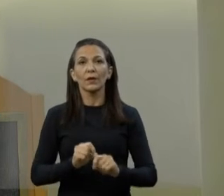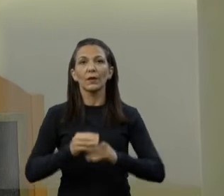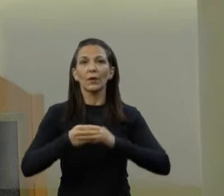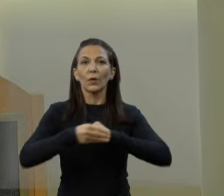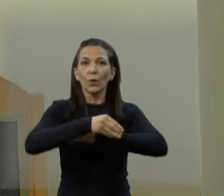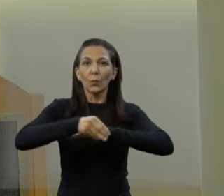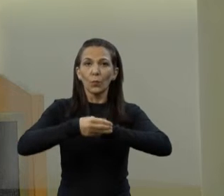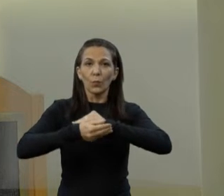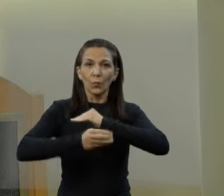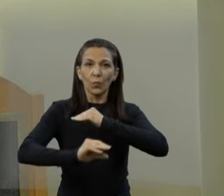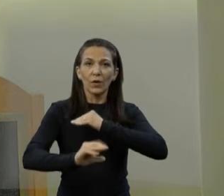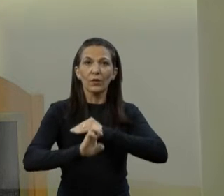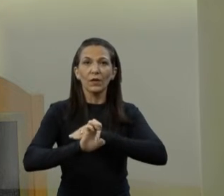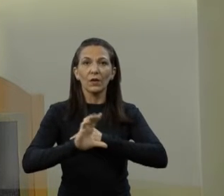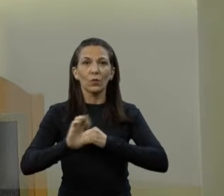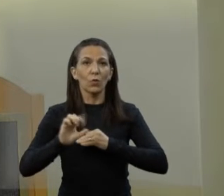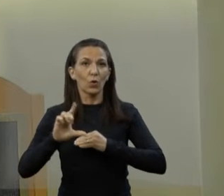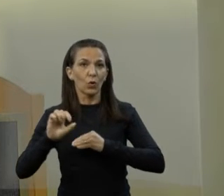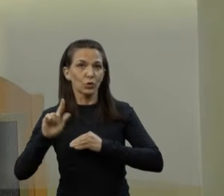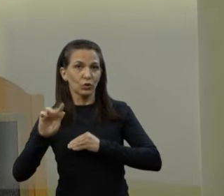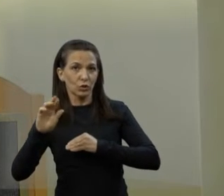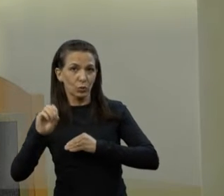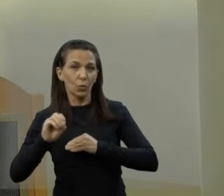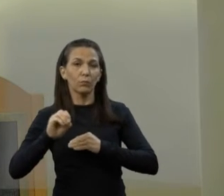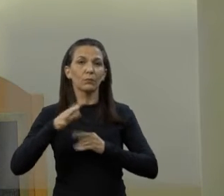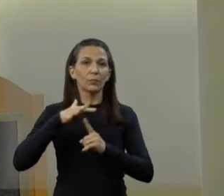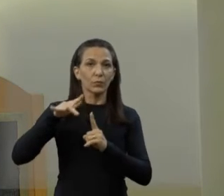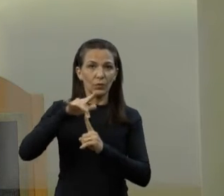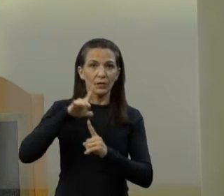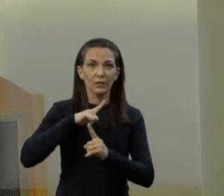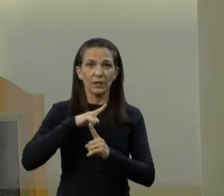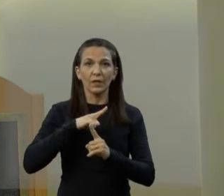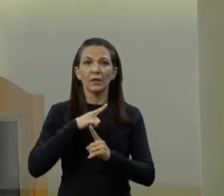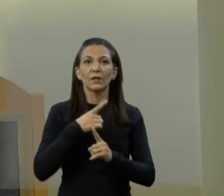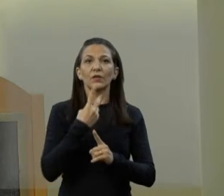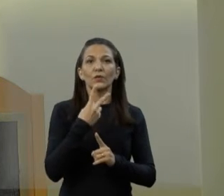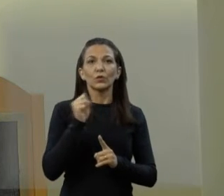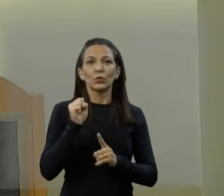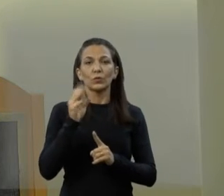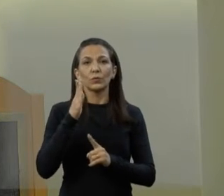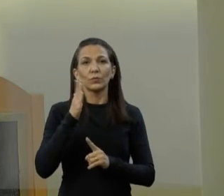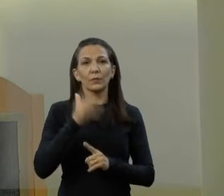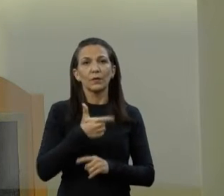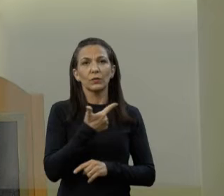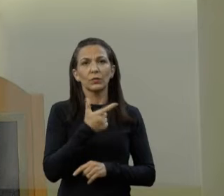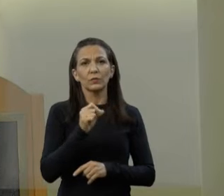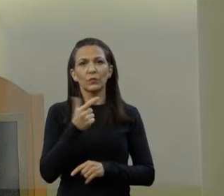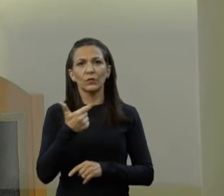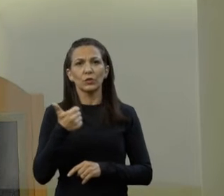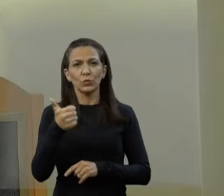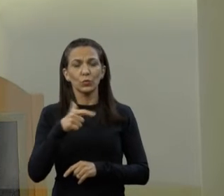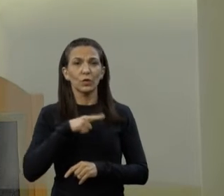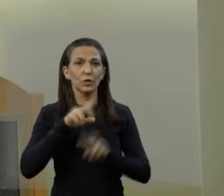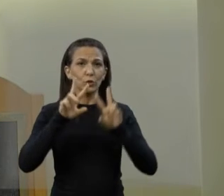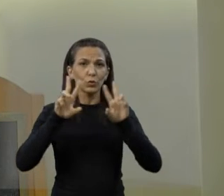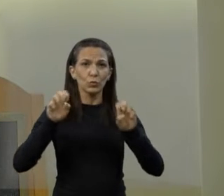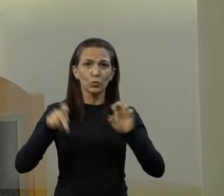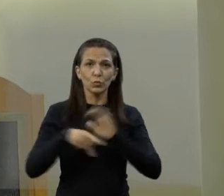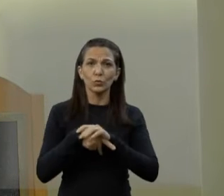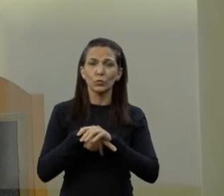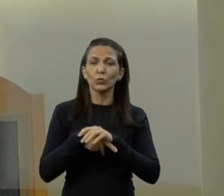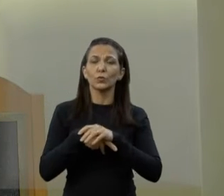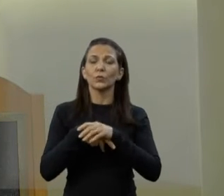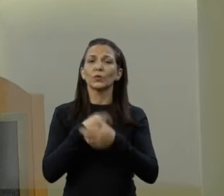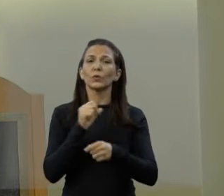bueiro Ecológico projeto de lei complementar 28 de 2021 no qual fala sobre